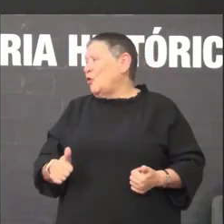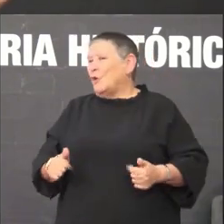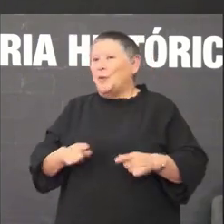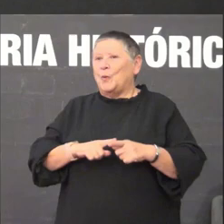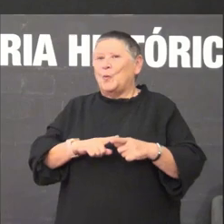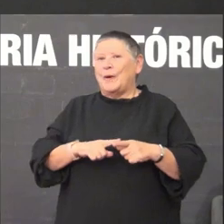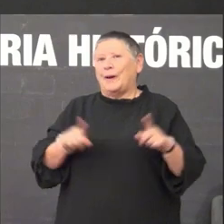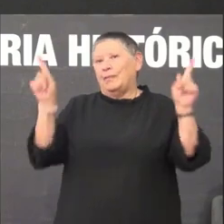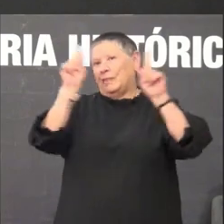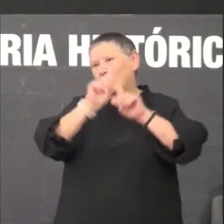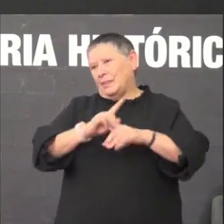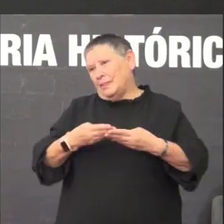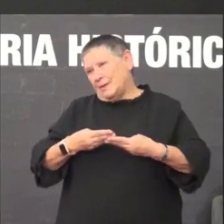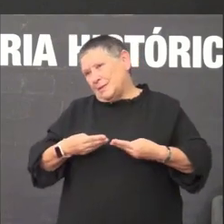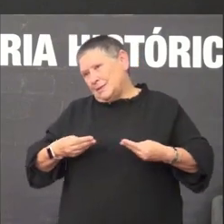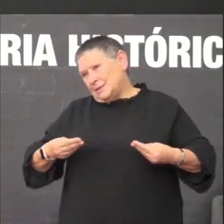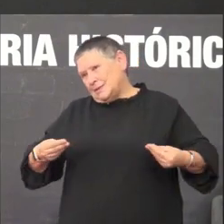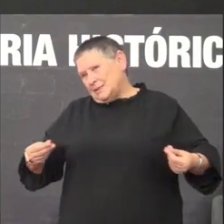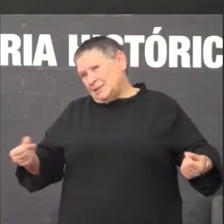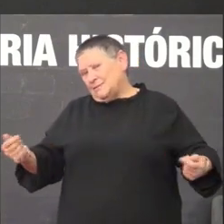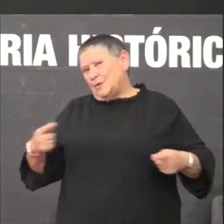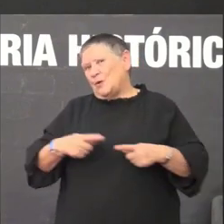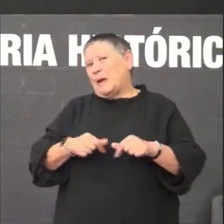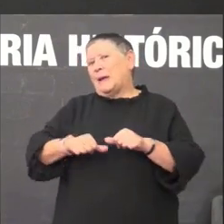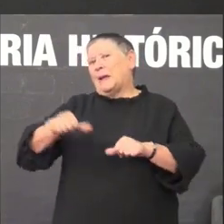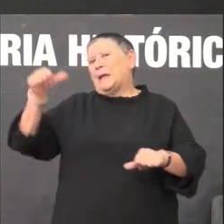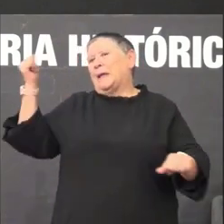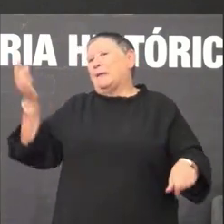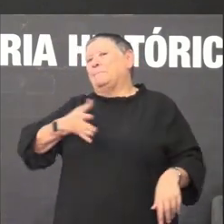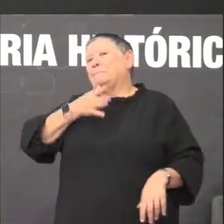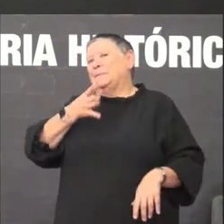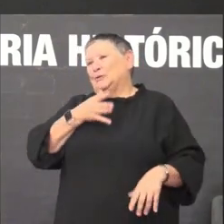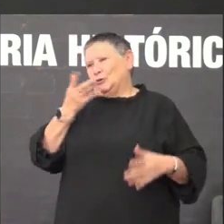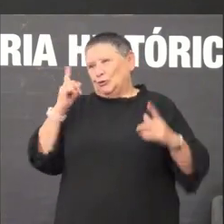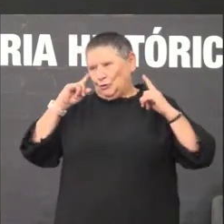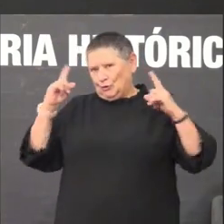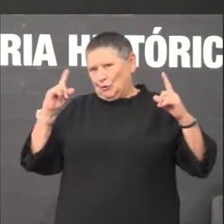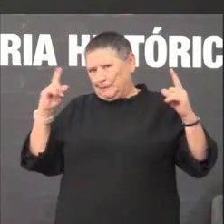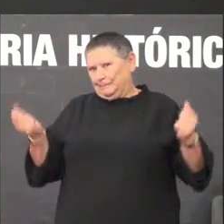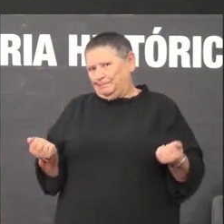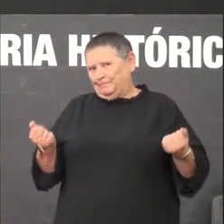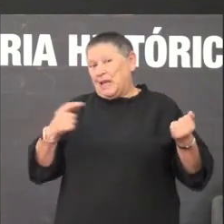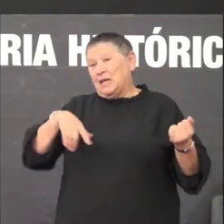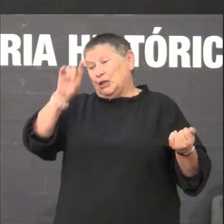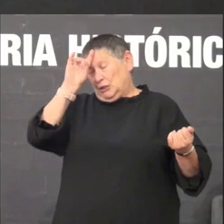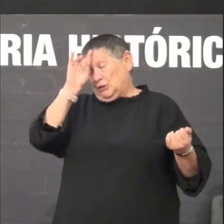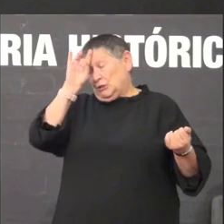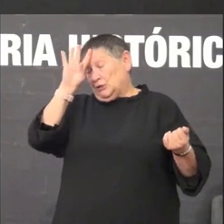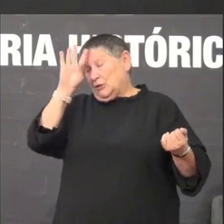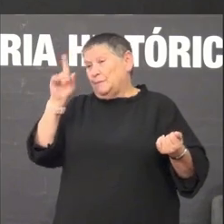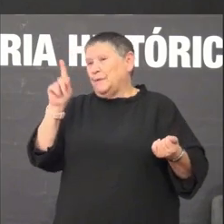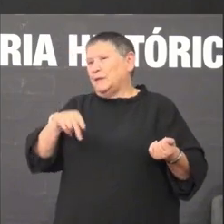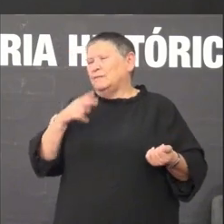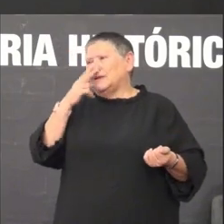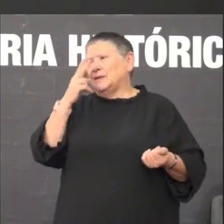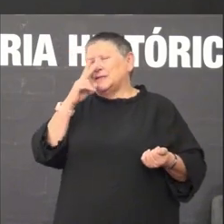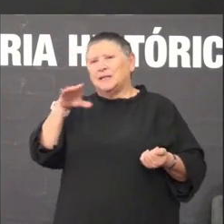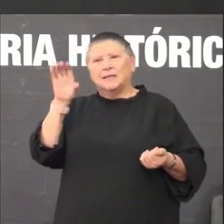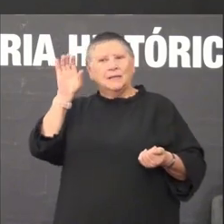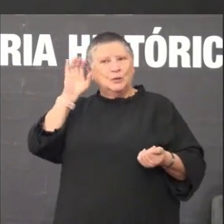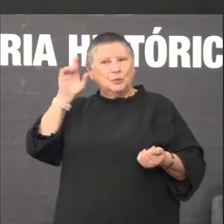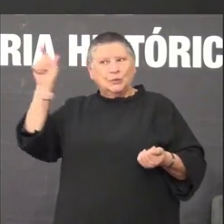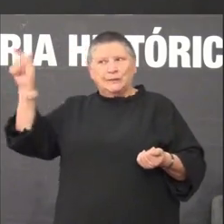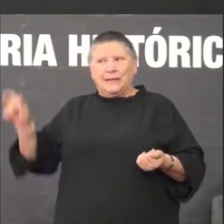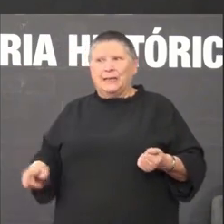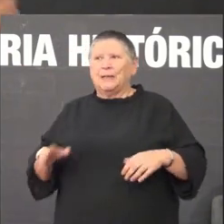blanquear, non? Dicías, sí. Blanquear o acontecido. Bueno, a verdade é que sorprende e é moi interesante escoitarte, por unha